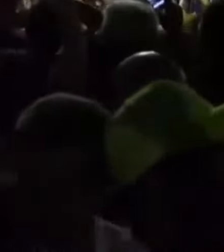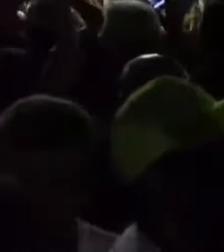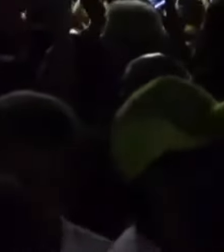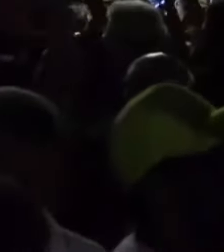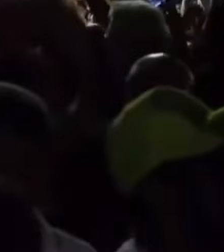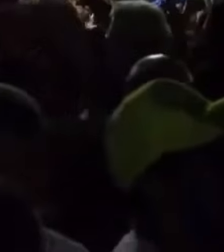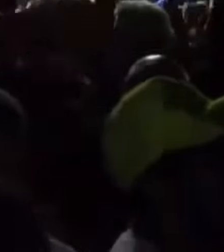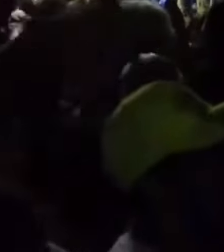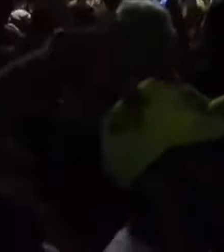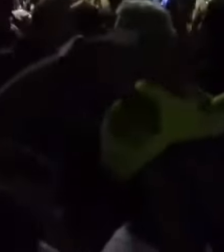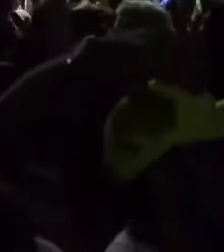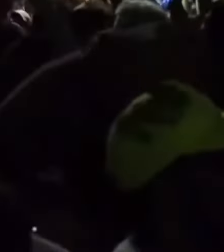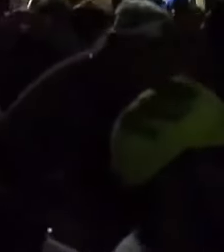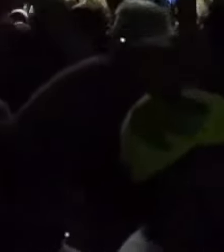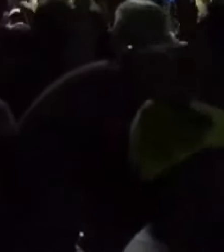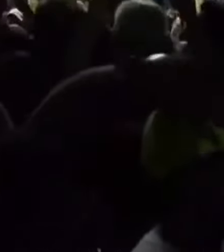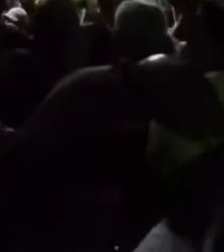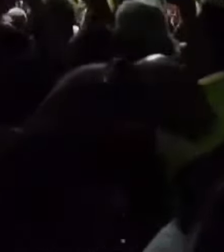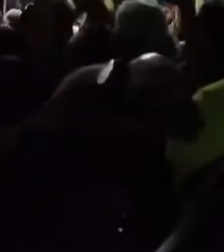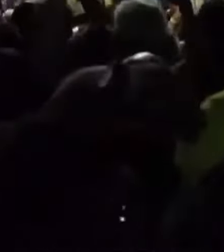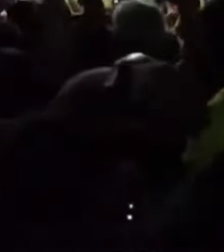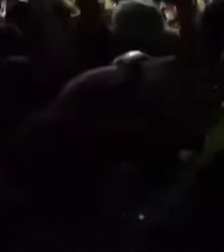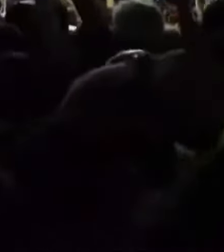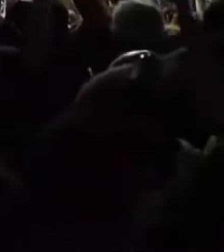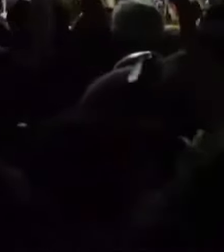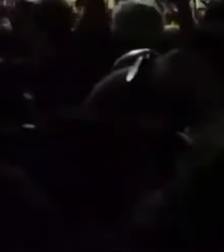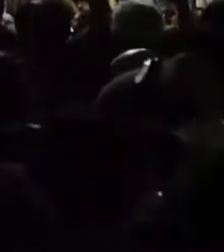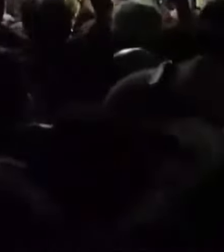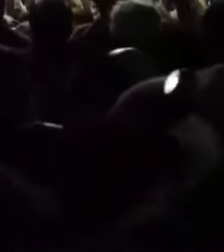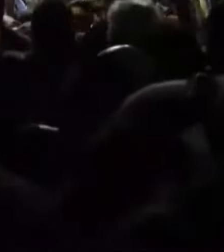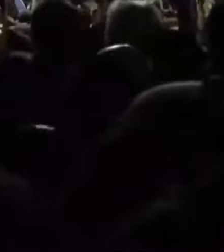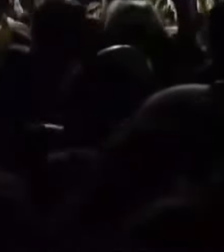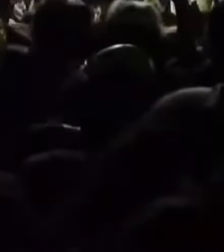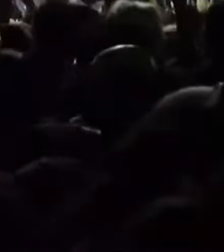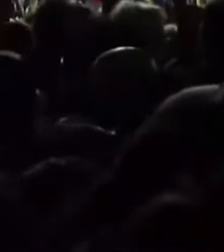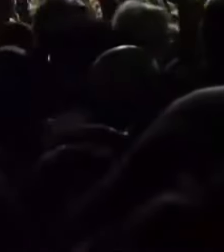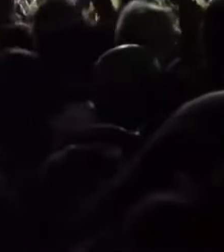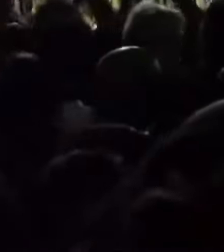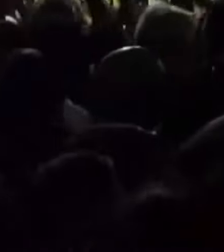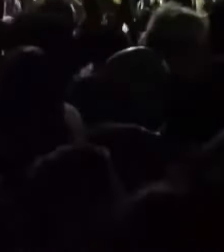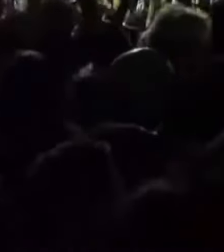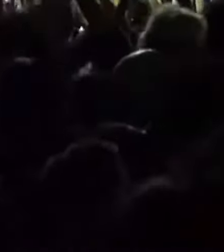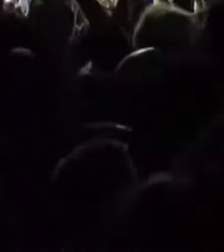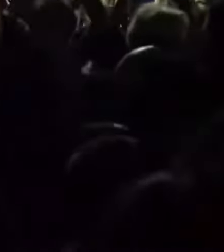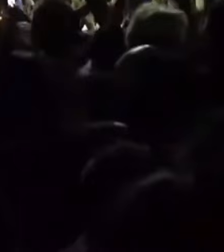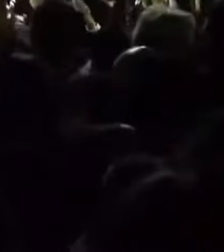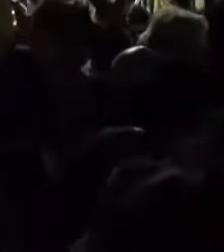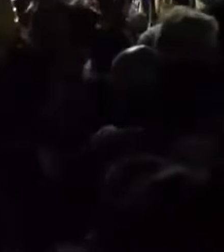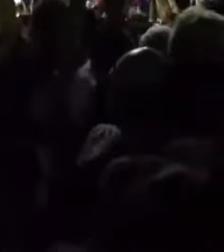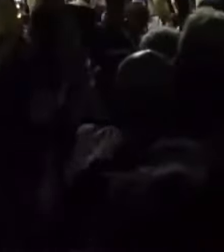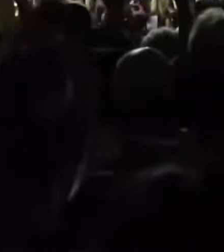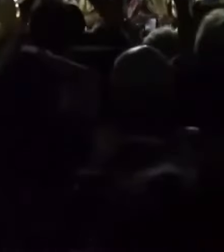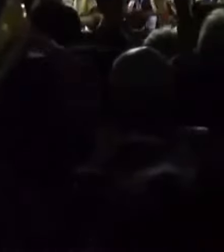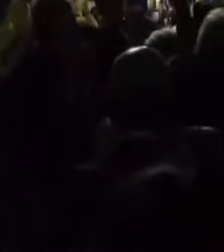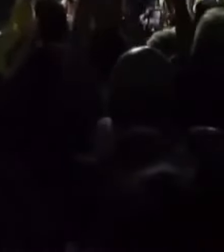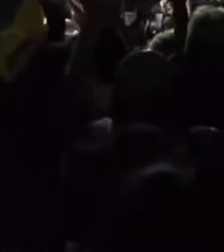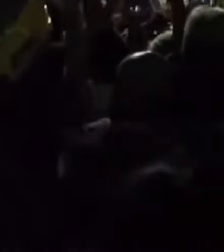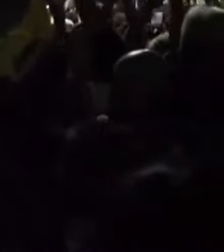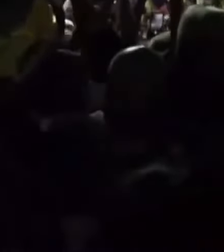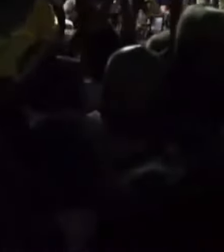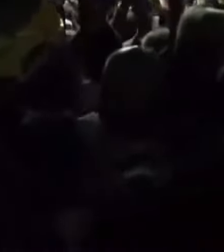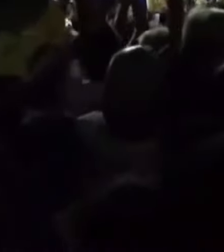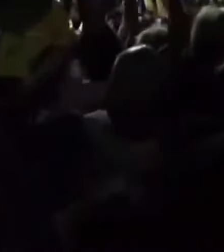do Jair. É o quê? Jair embora. Canta e dança, Alagoas! Tá na